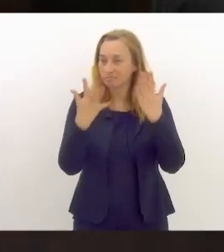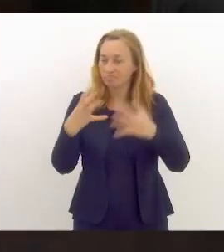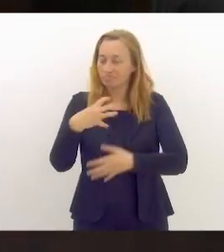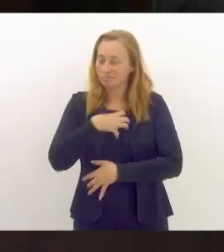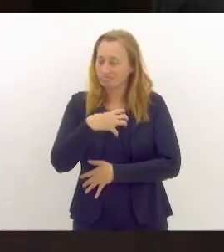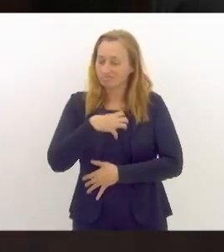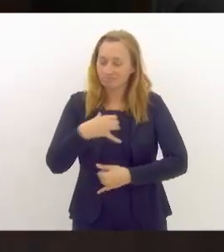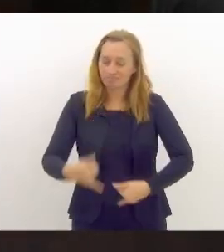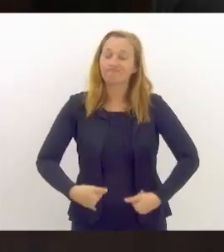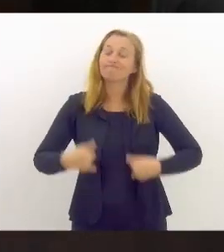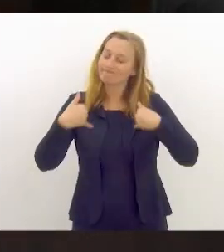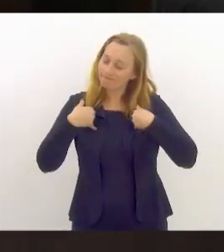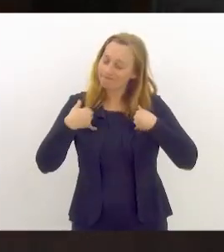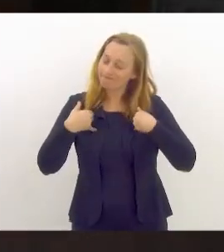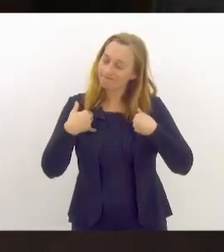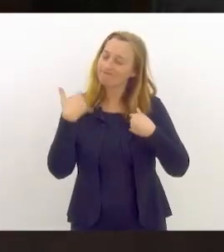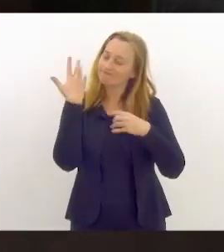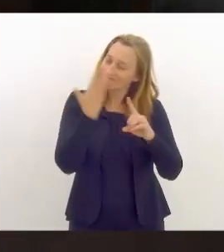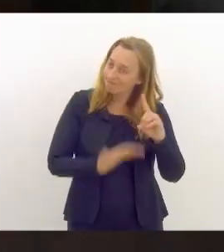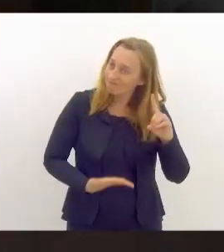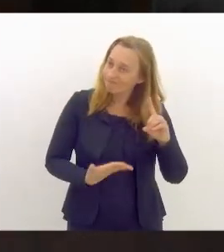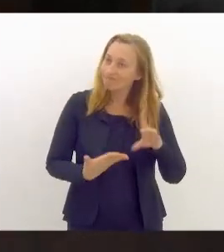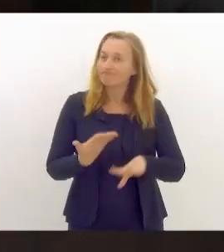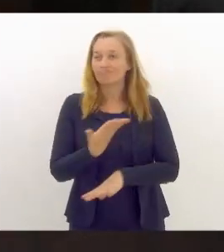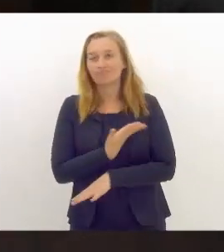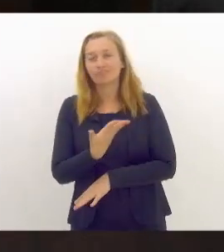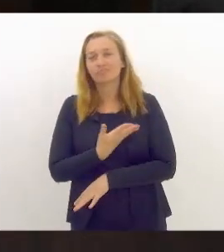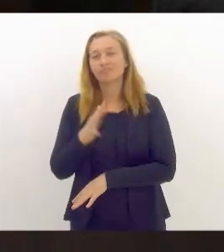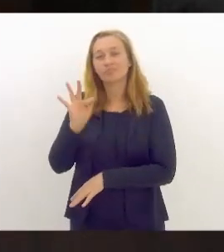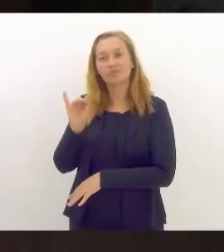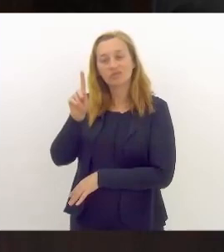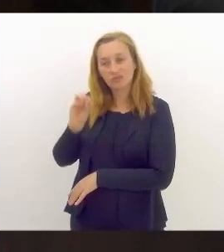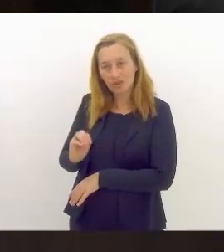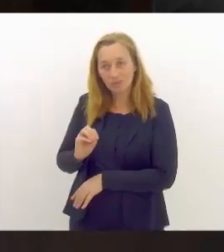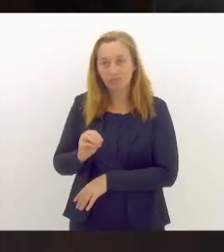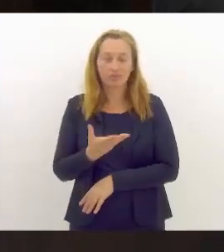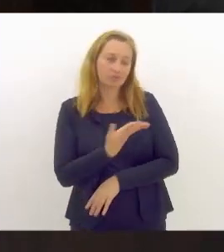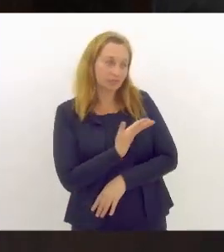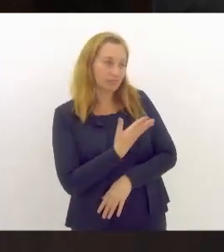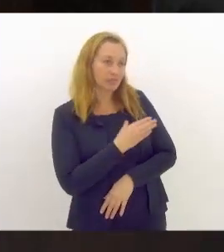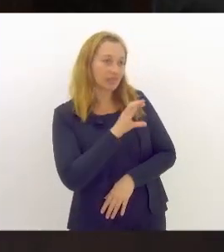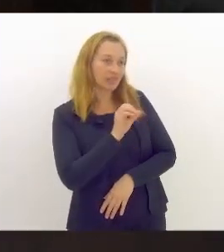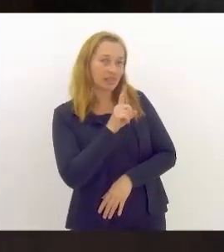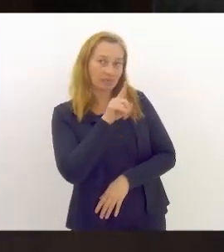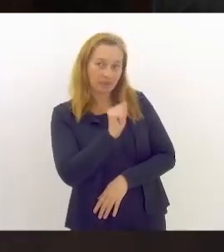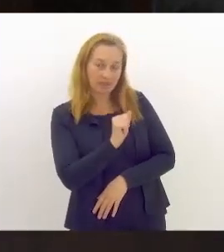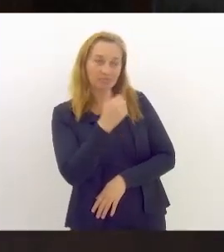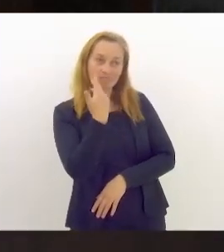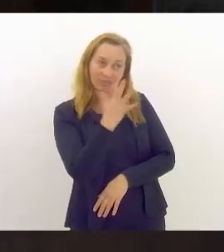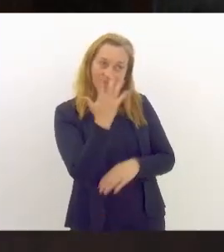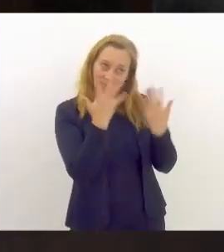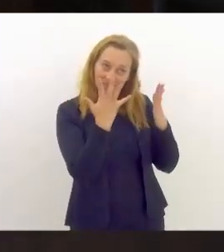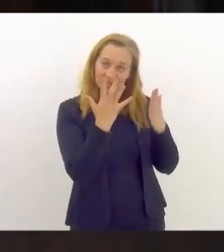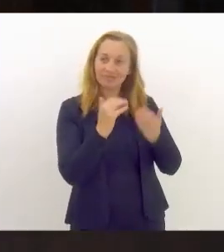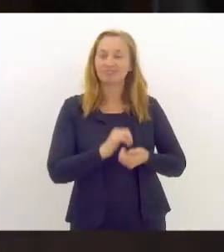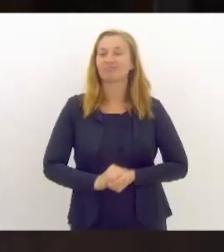se sente muito orgulhoso com essa homenagem meu grande amigo Fábio e minha amiga Camila parabéns